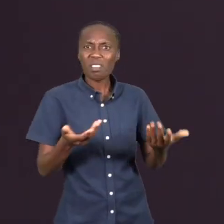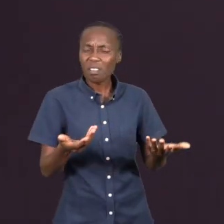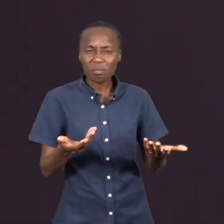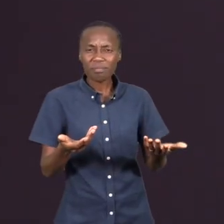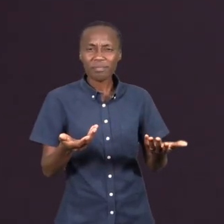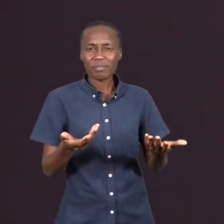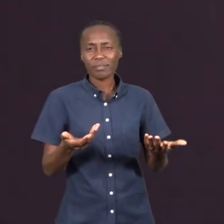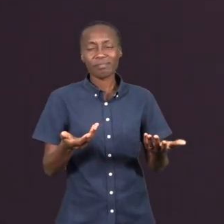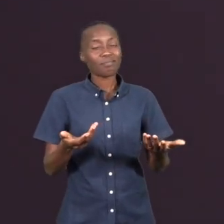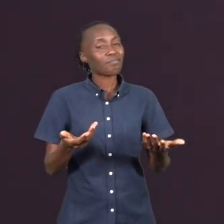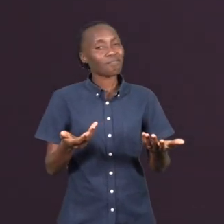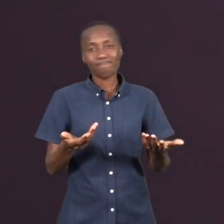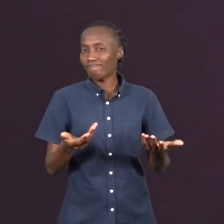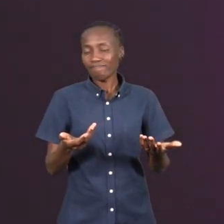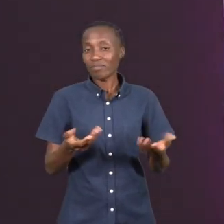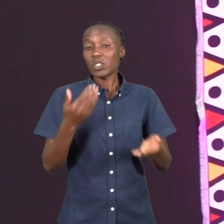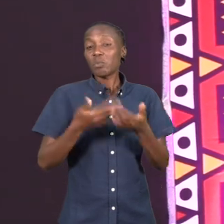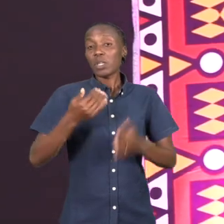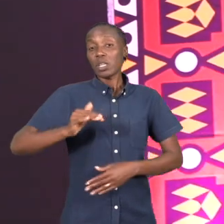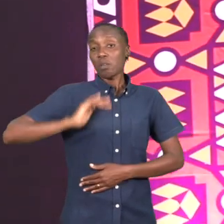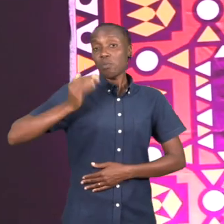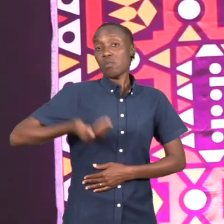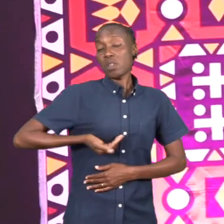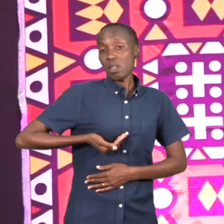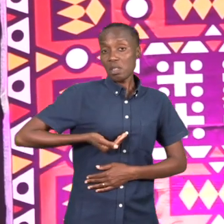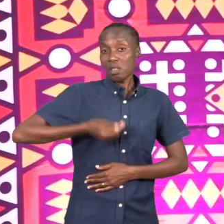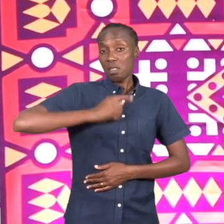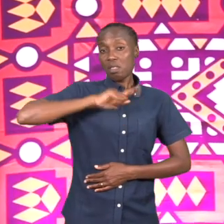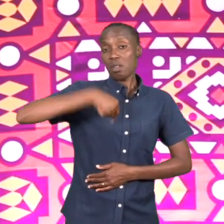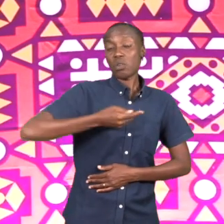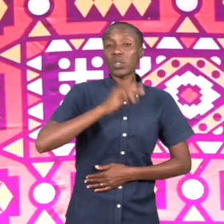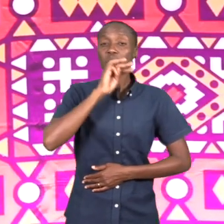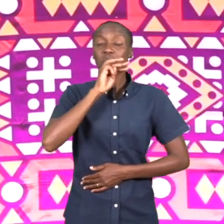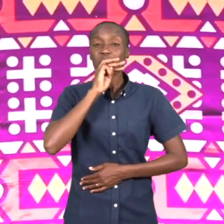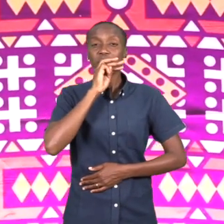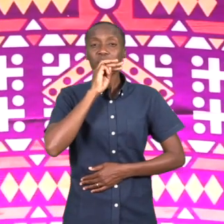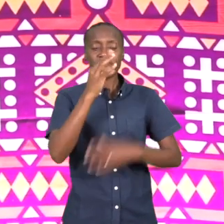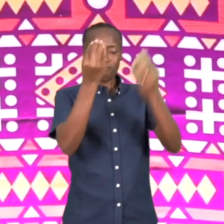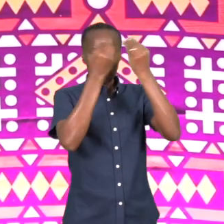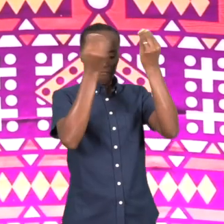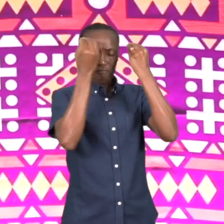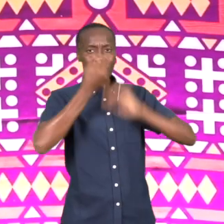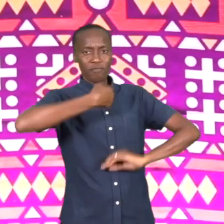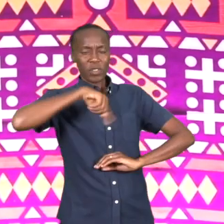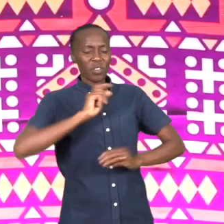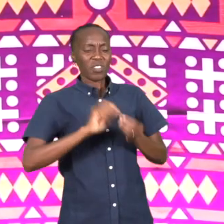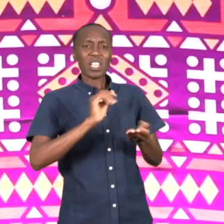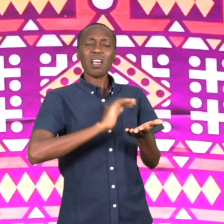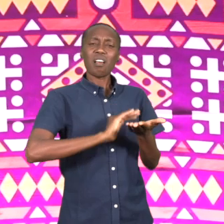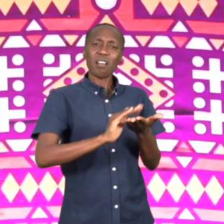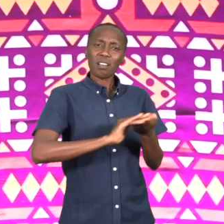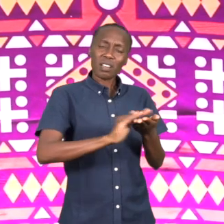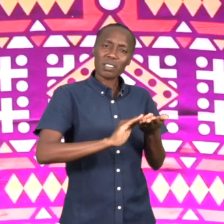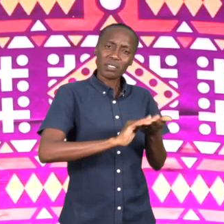casa. E muitas vezes, as nossas mães ensinam apenas as raparigas a lavar e a limpar. Os